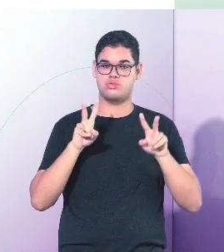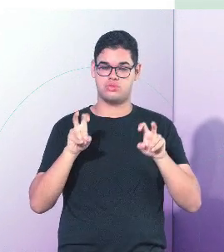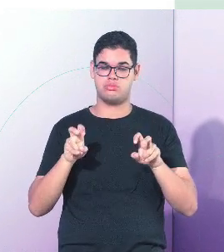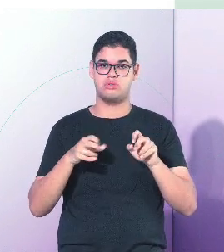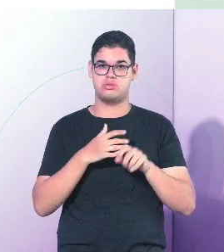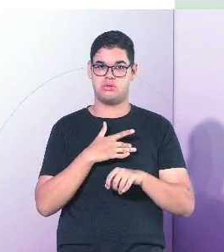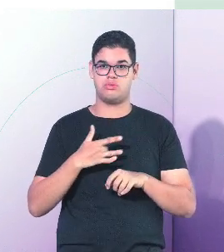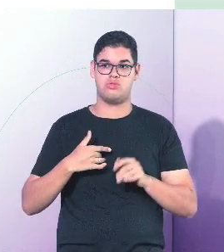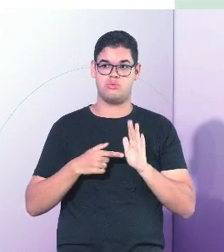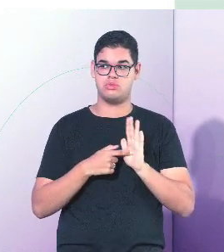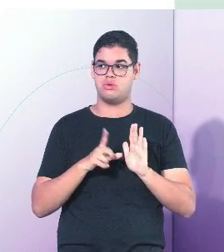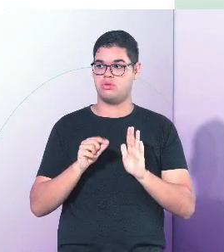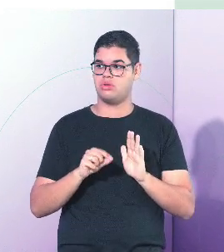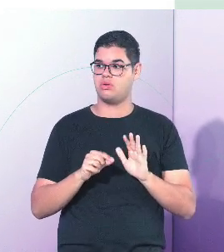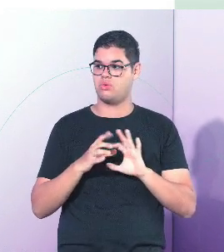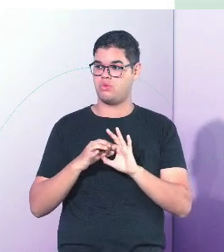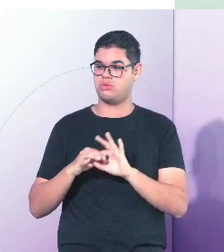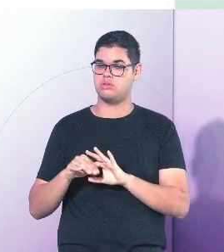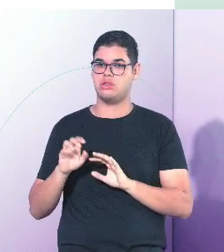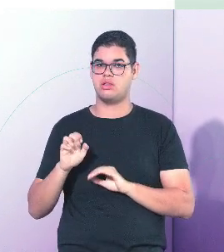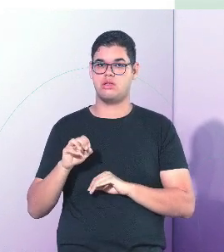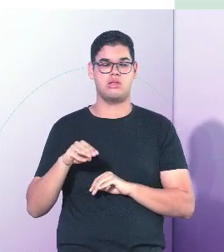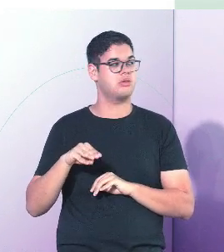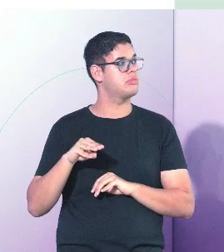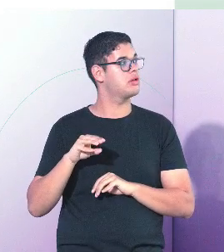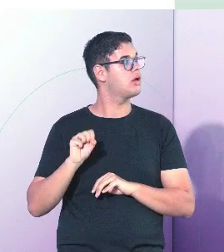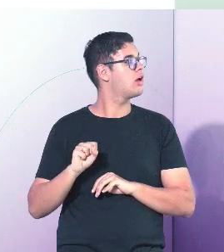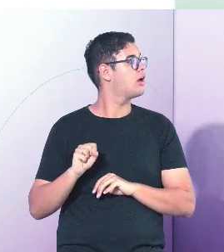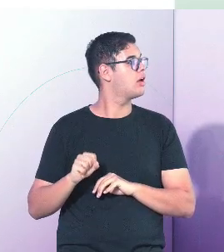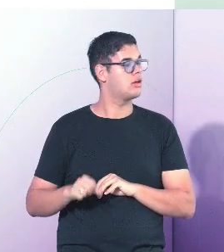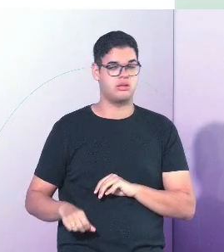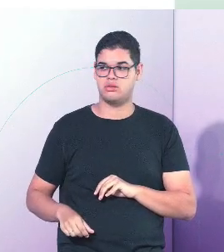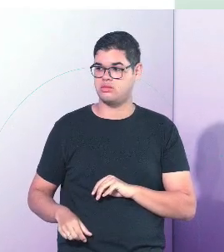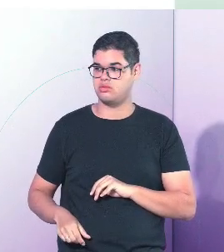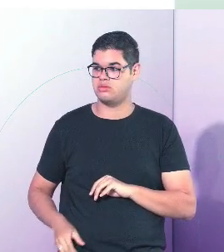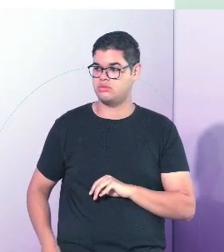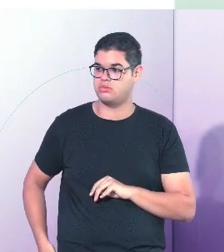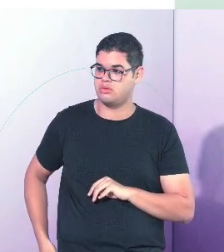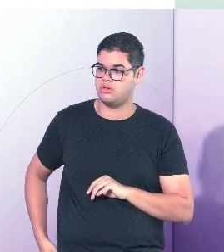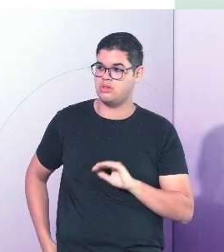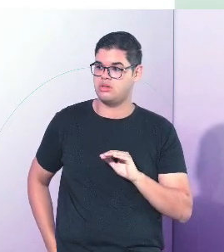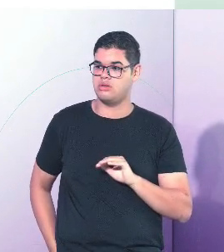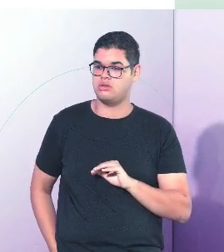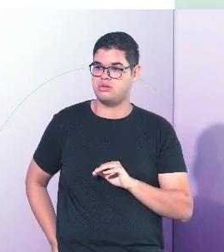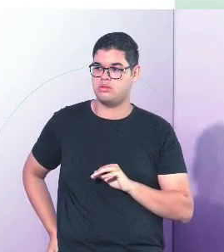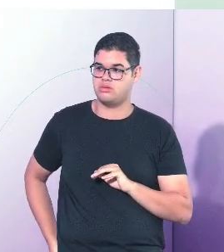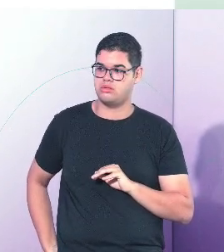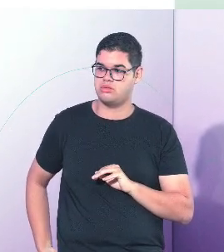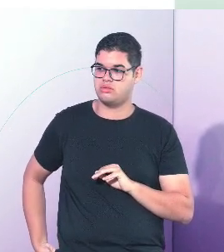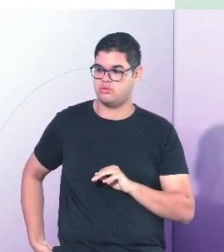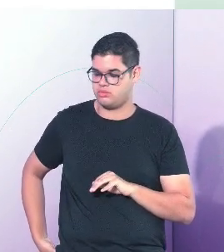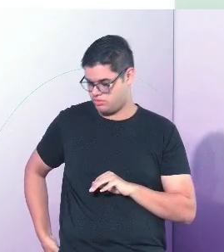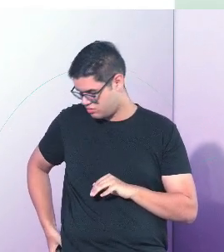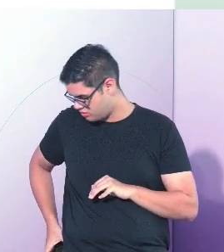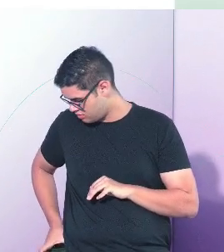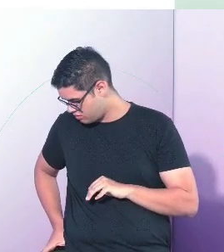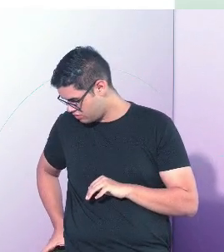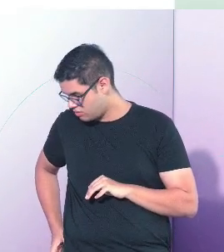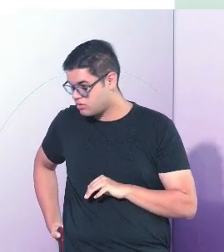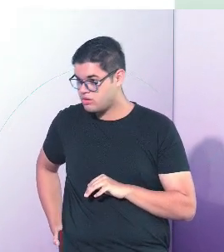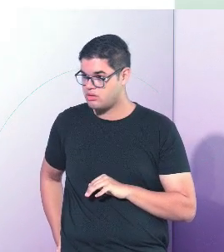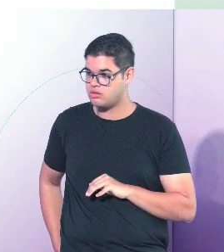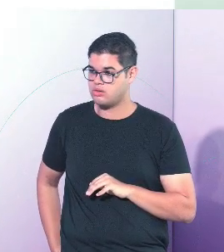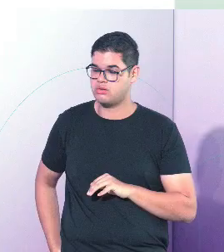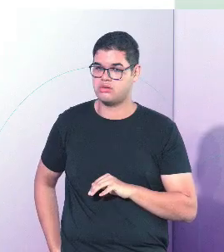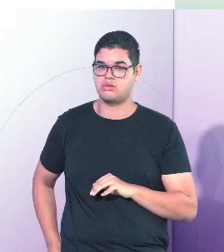muito do contexto da ANS, junto com o CoSaúde, que é quem é responsável por essa definição do que vai ser disponível para esses